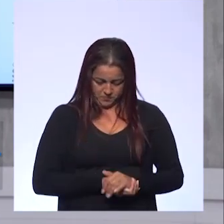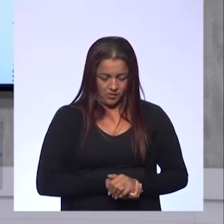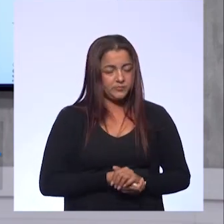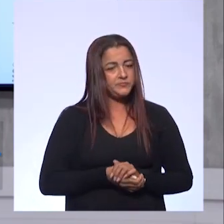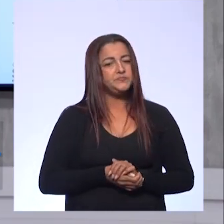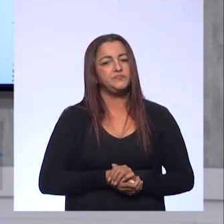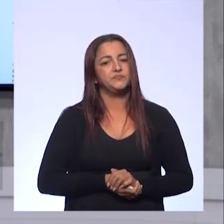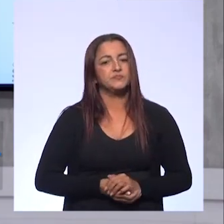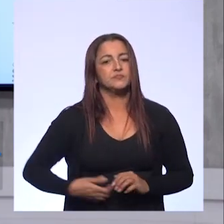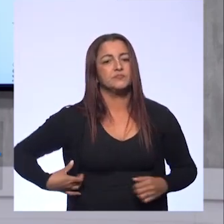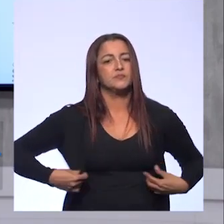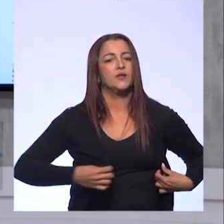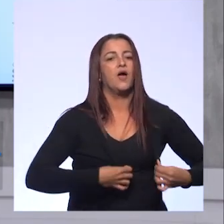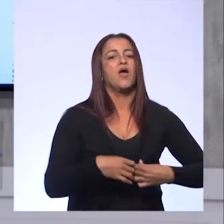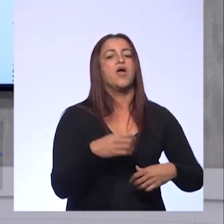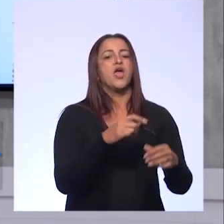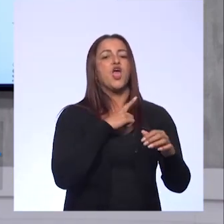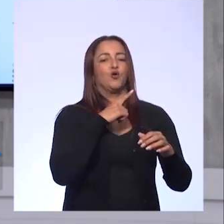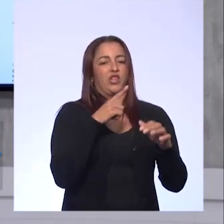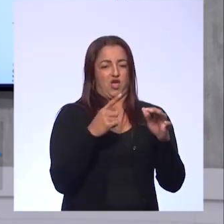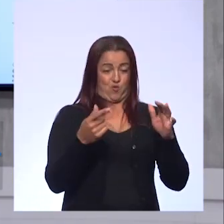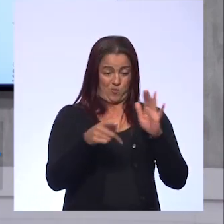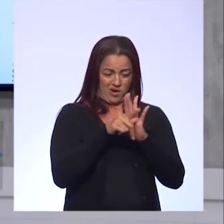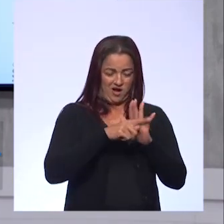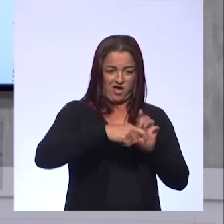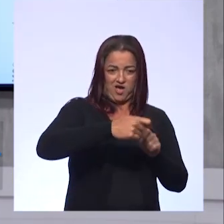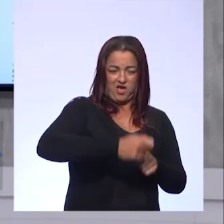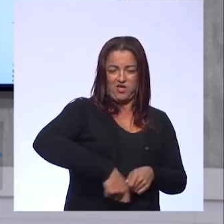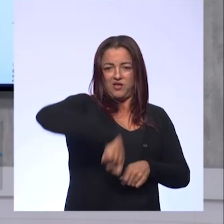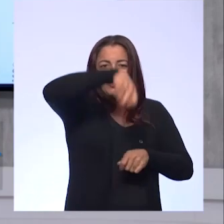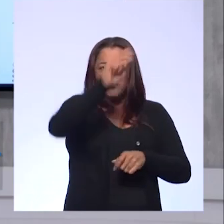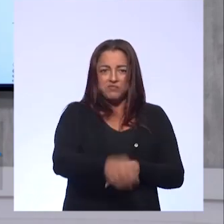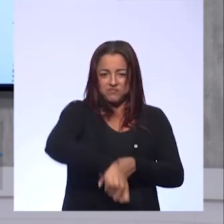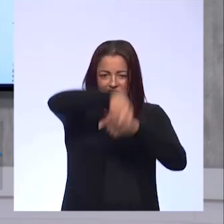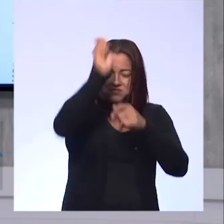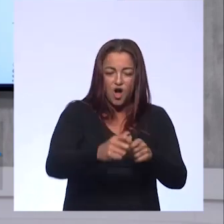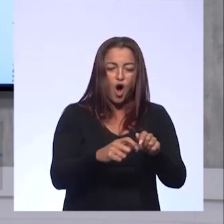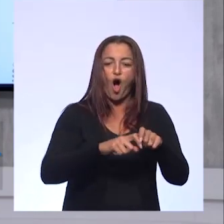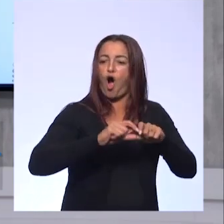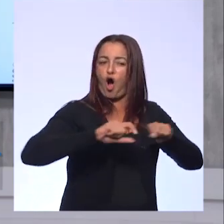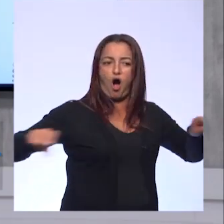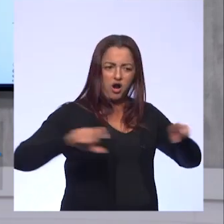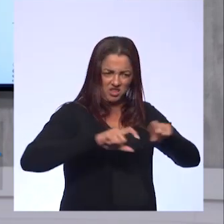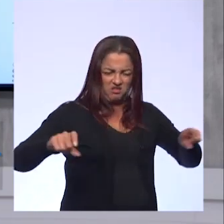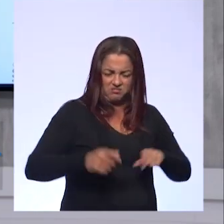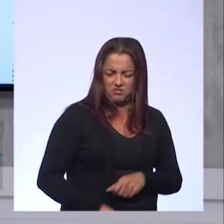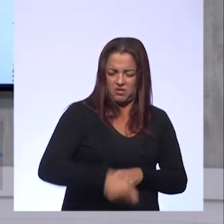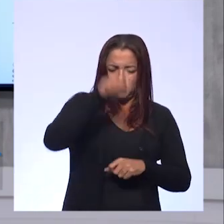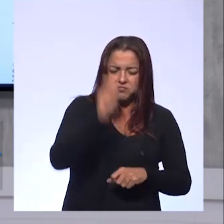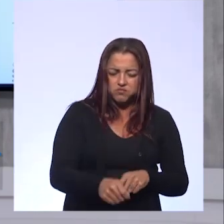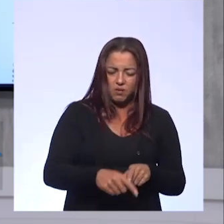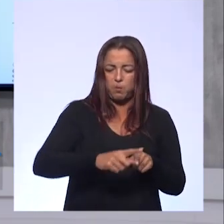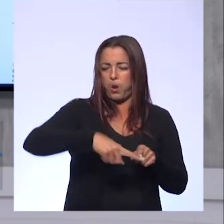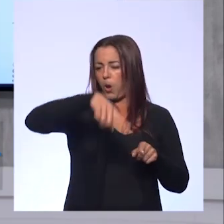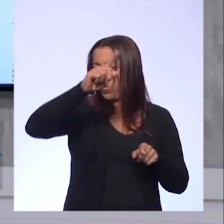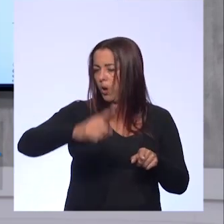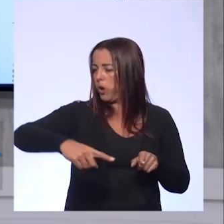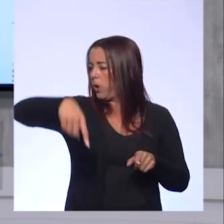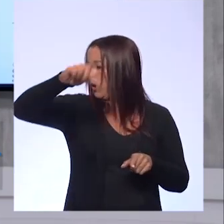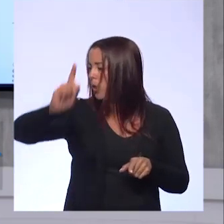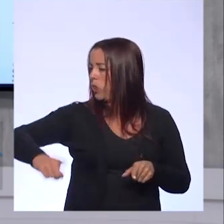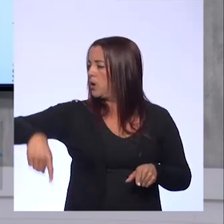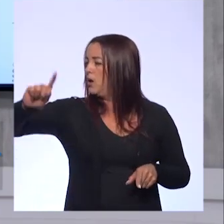corda esticada eu vou lá e balança essa corda Ou seja eu faço surge uma onda esse movimento um movimento de perturbação